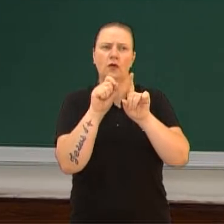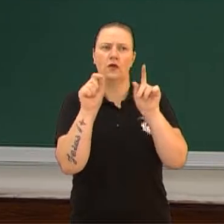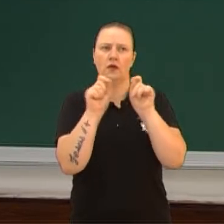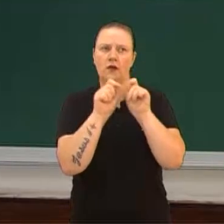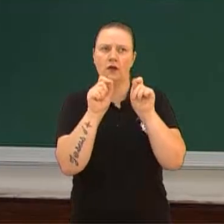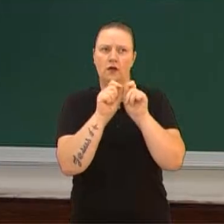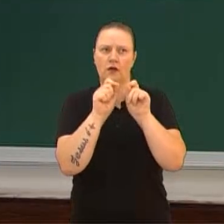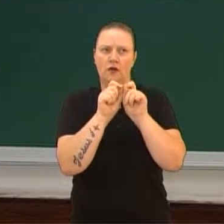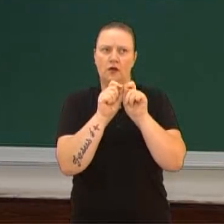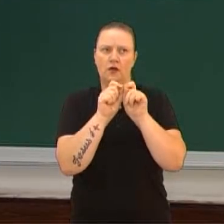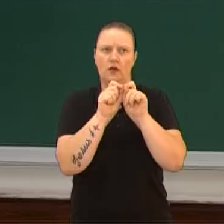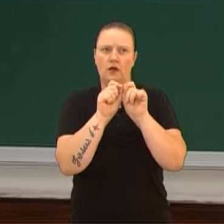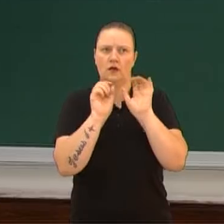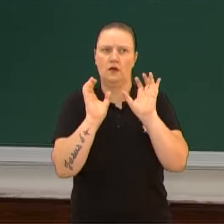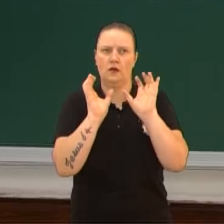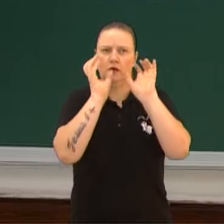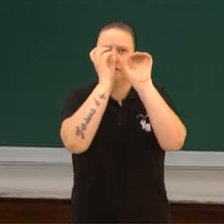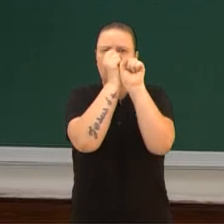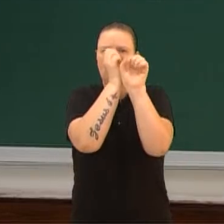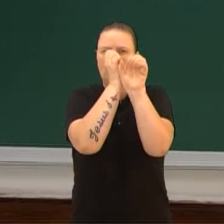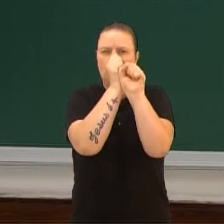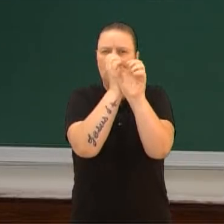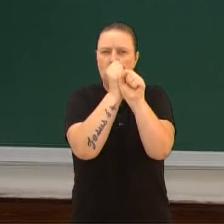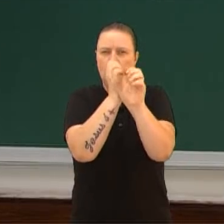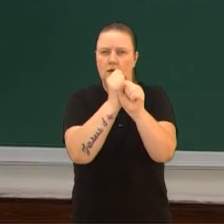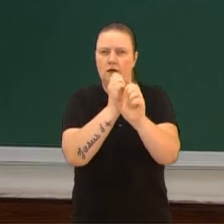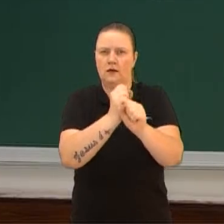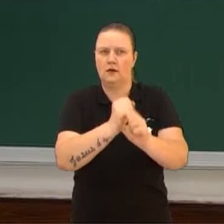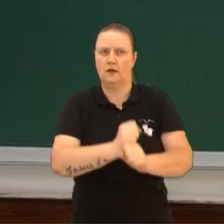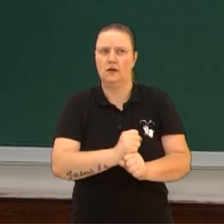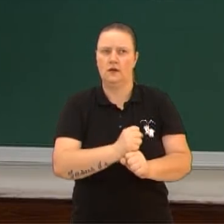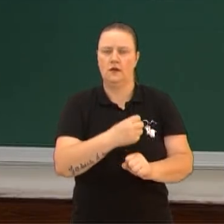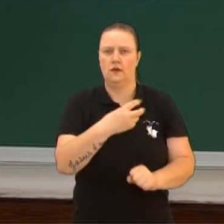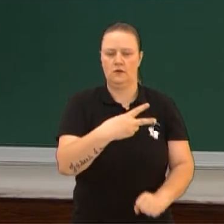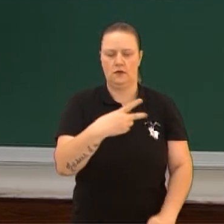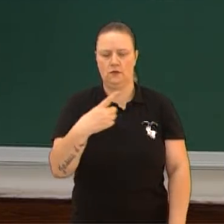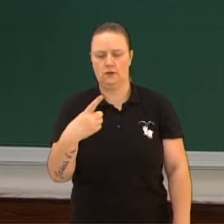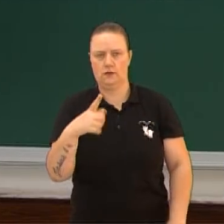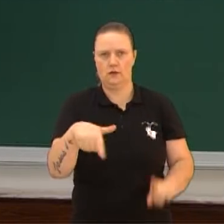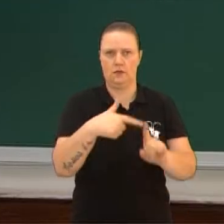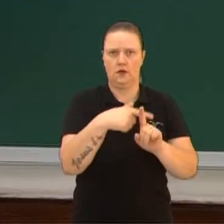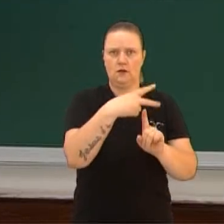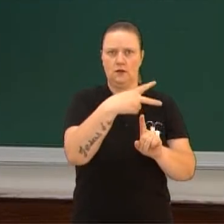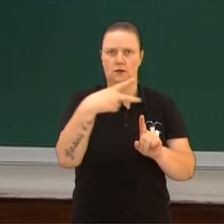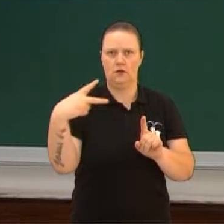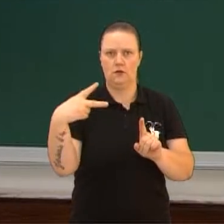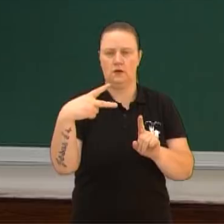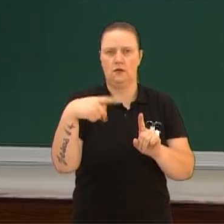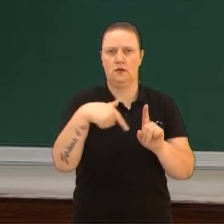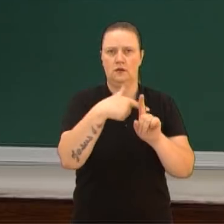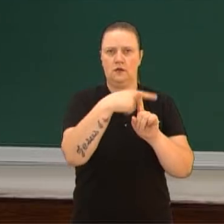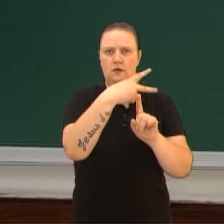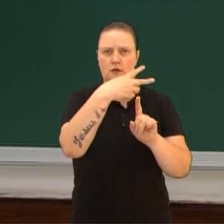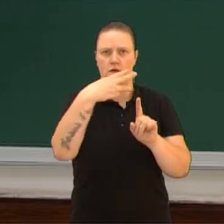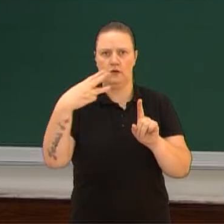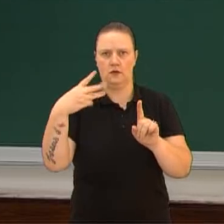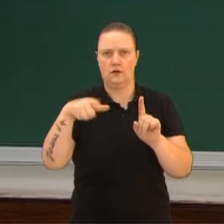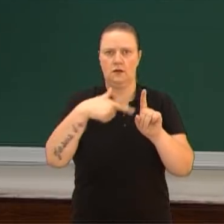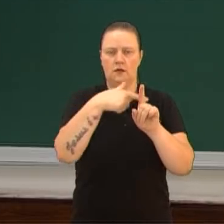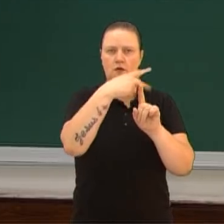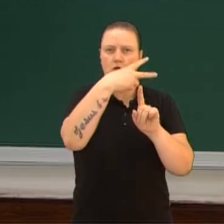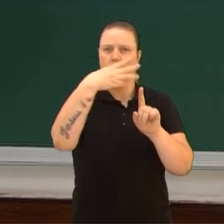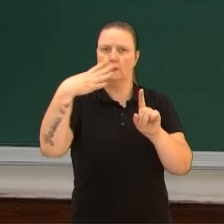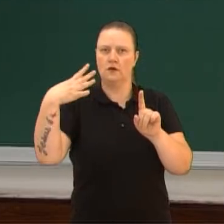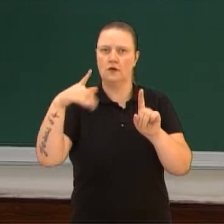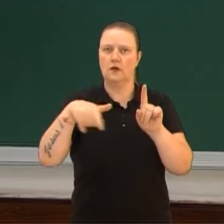só, eu vou, né, estar somando 21 mais 22 mais 23, né, mais 24 e mais